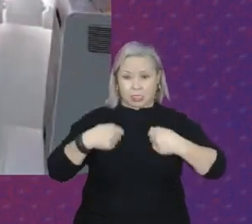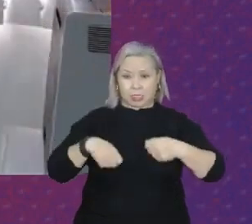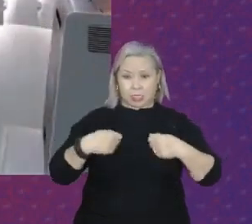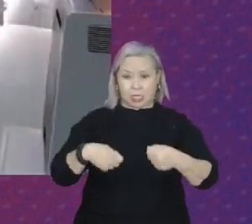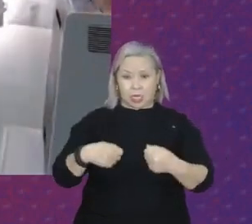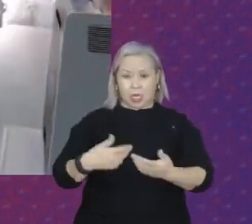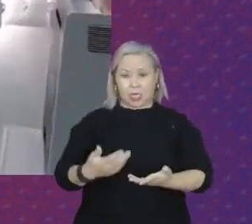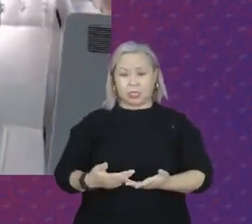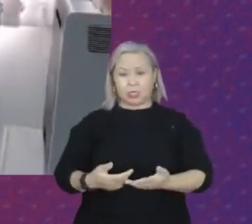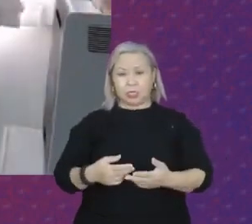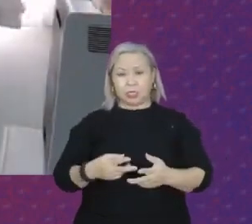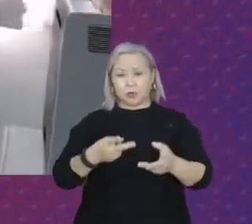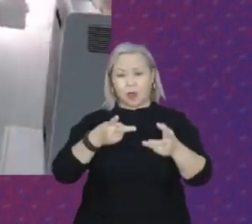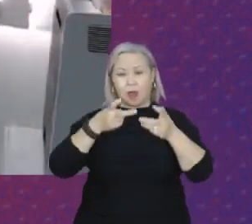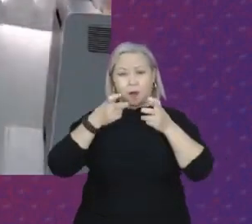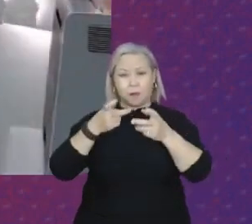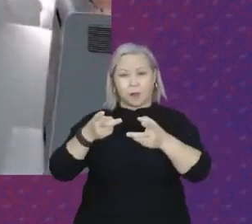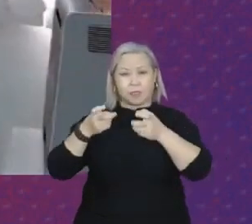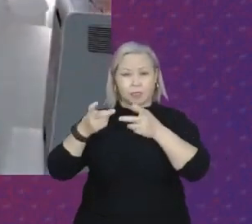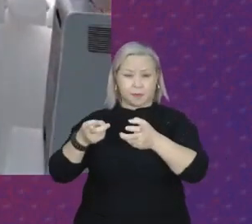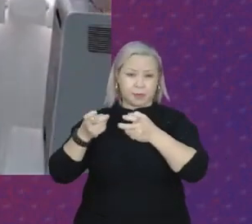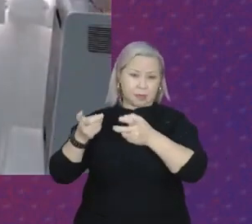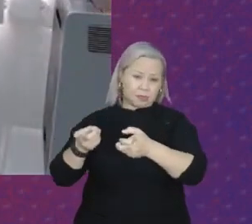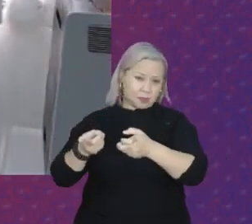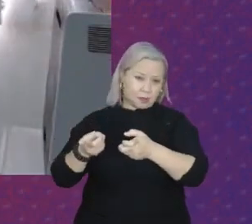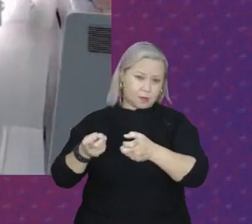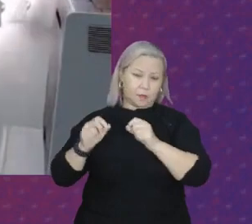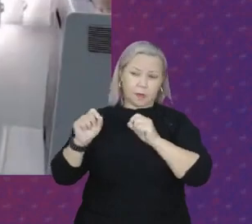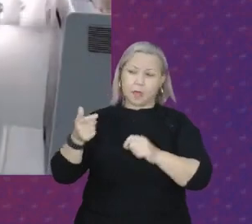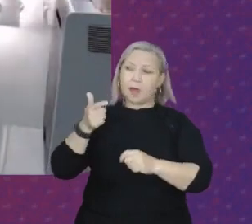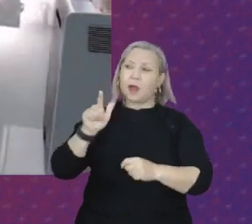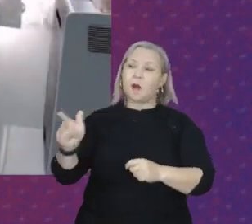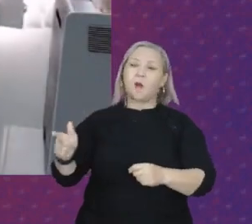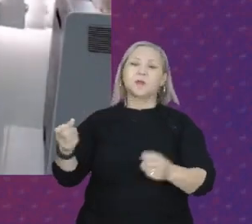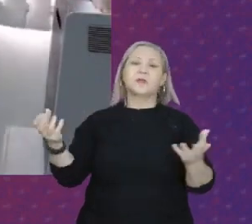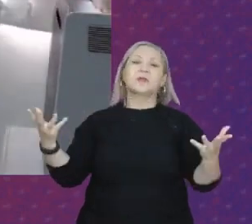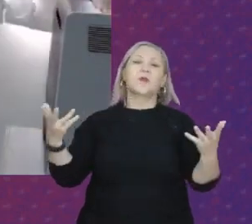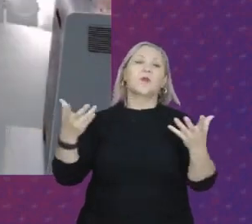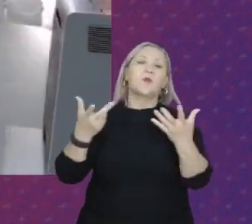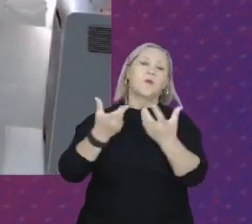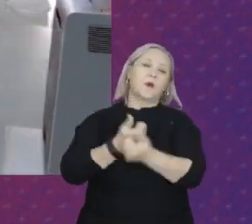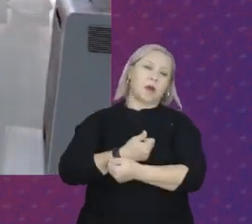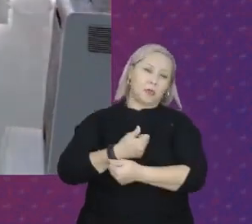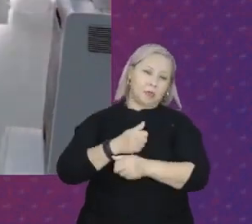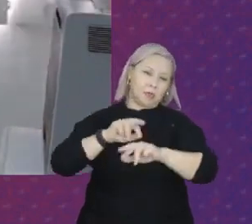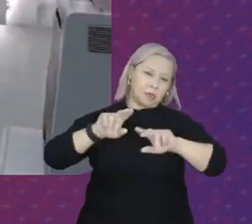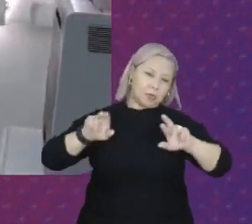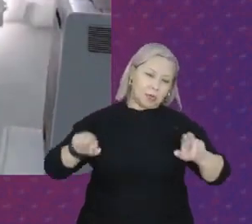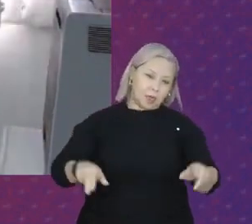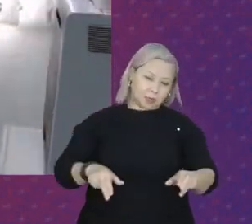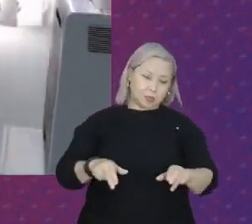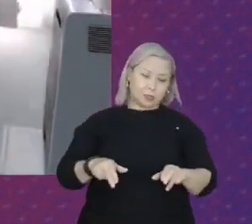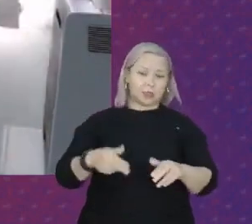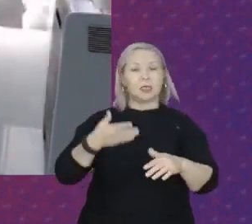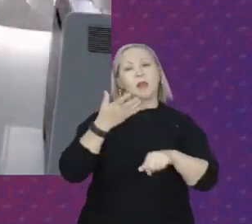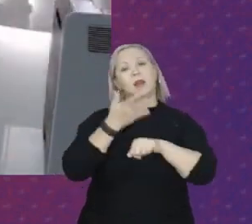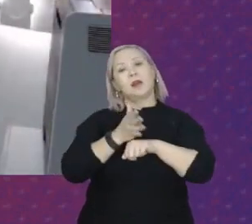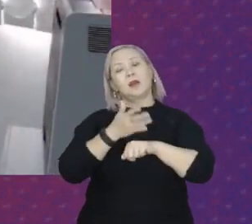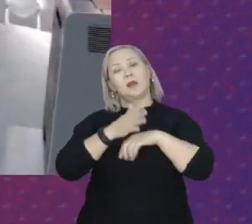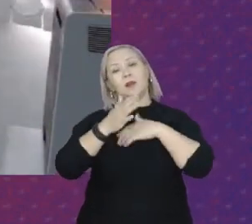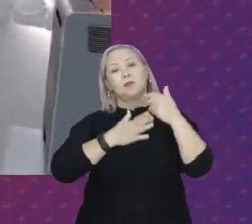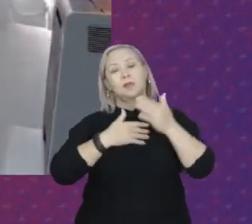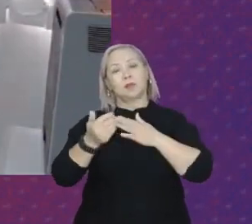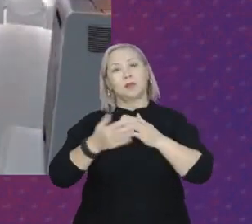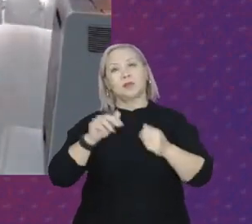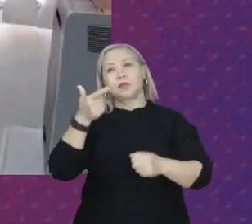um olhar para outras atribuições e o exercício, né, de outros